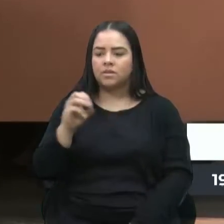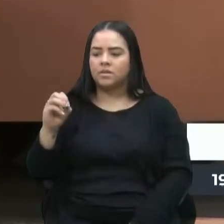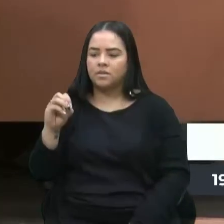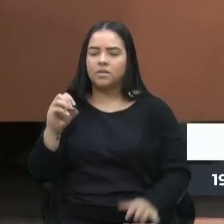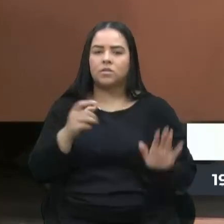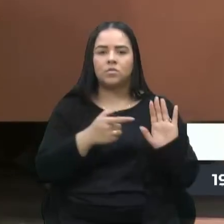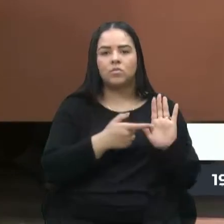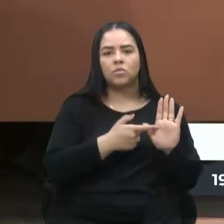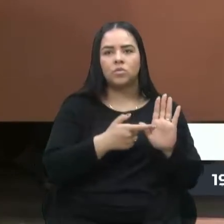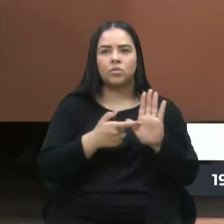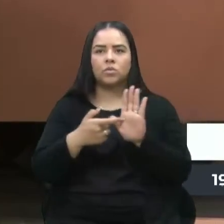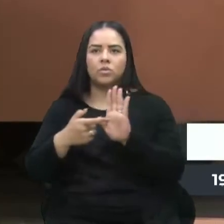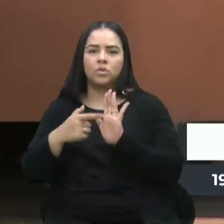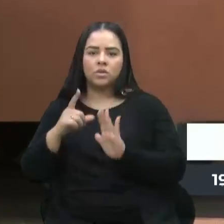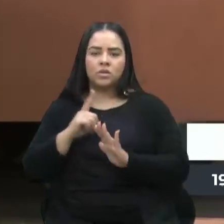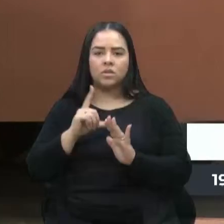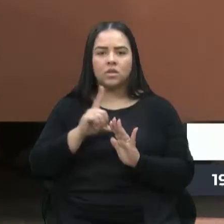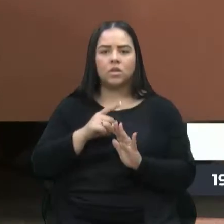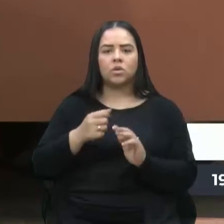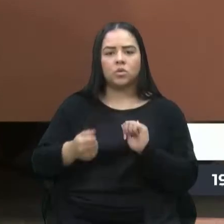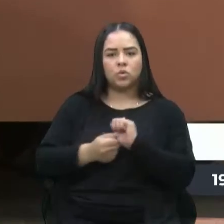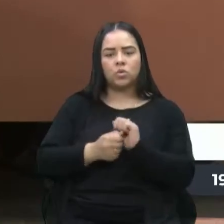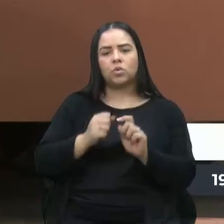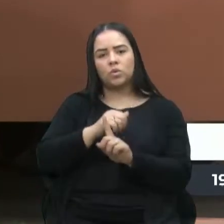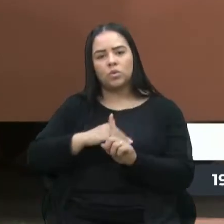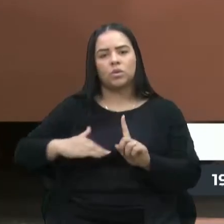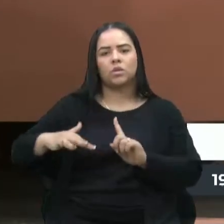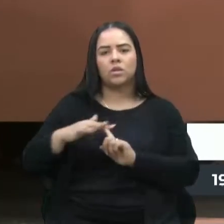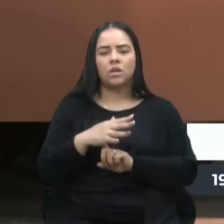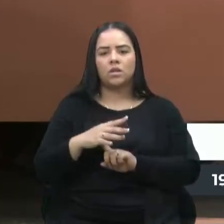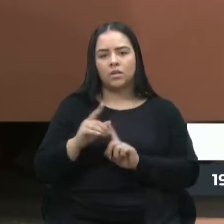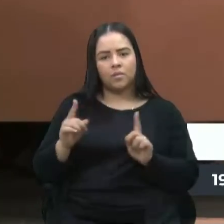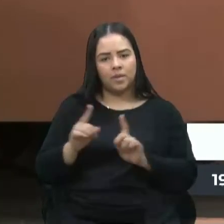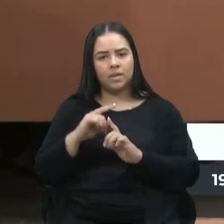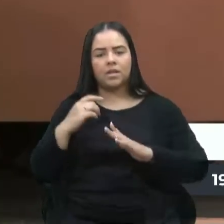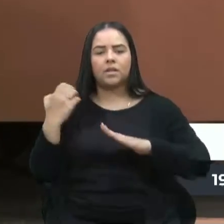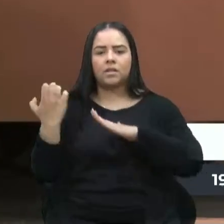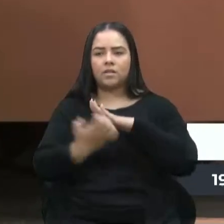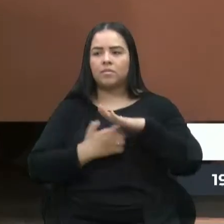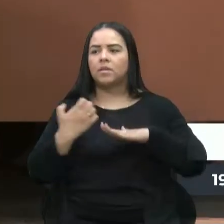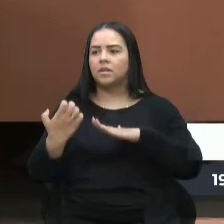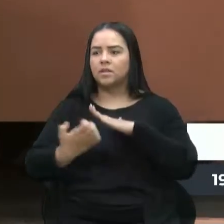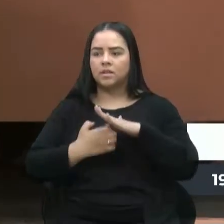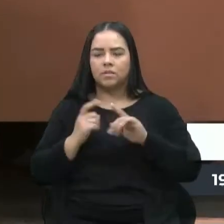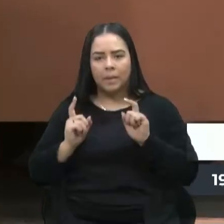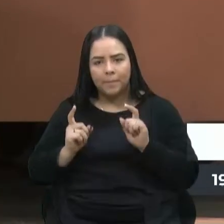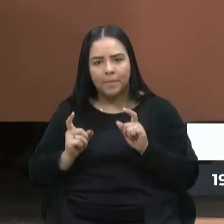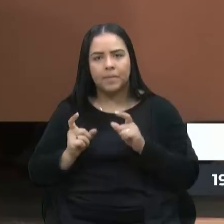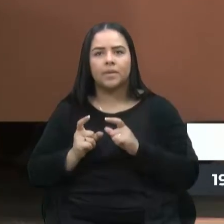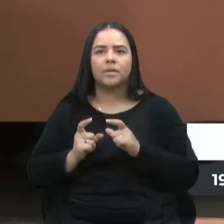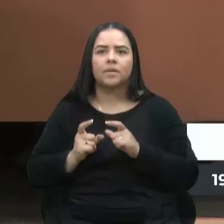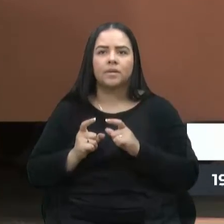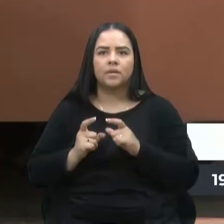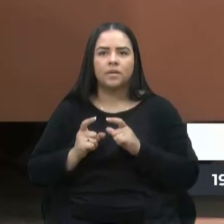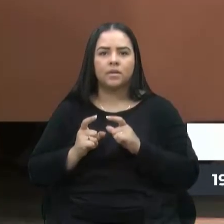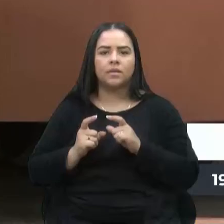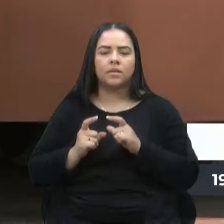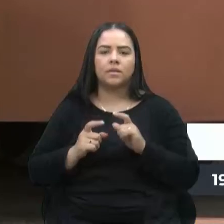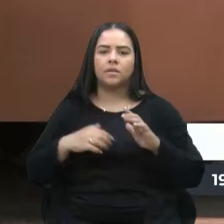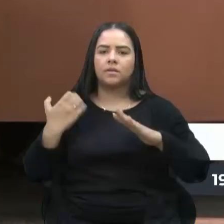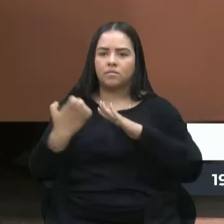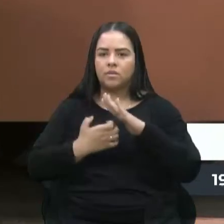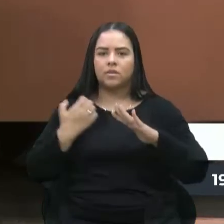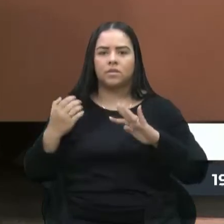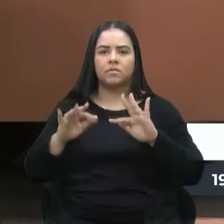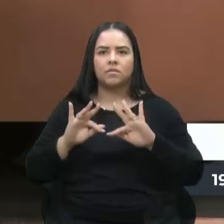expositores envolve a sociedade envolve os pequenos empresários microempresários a empresa